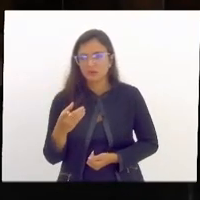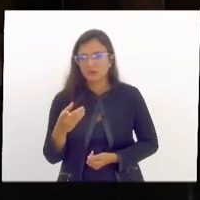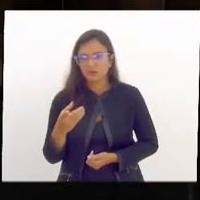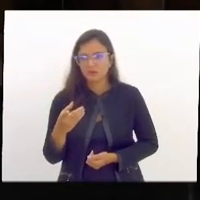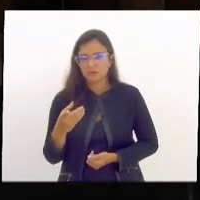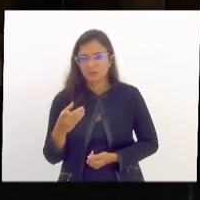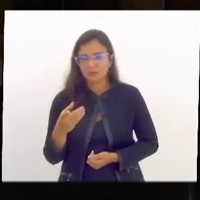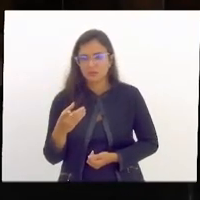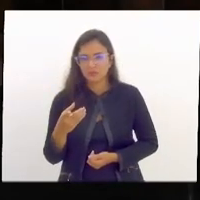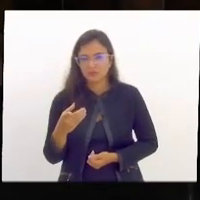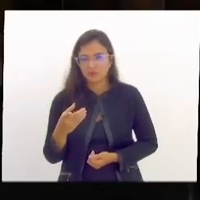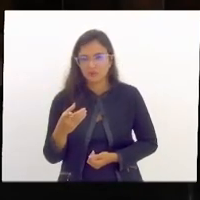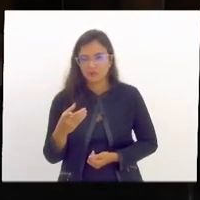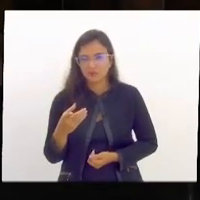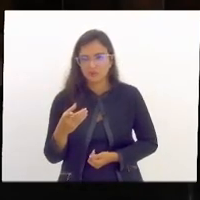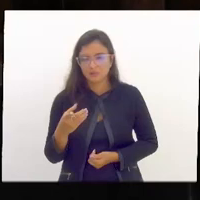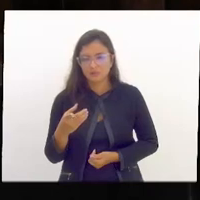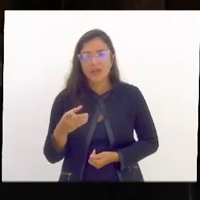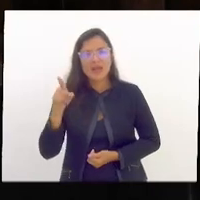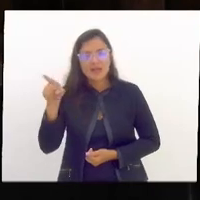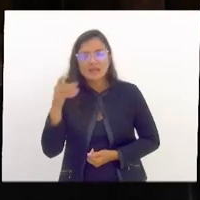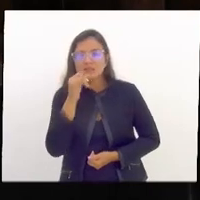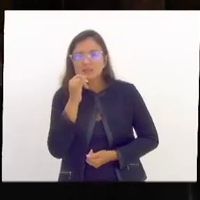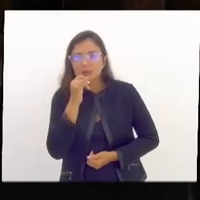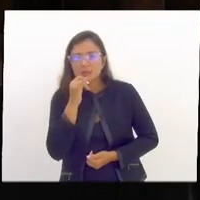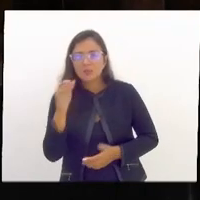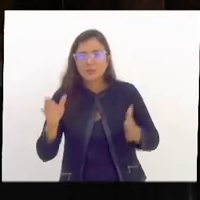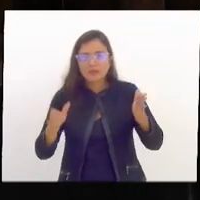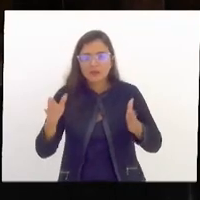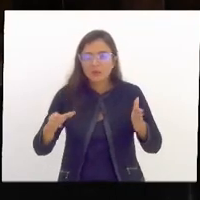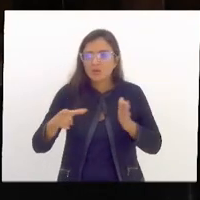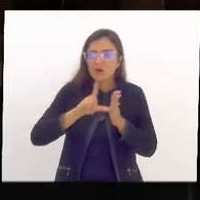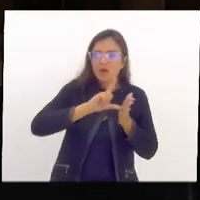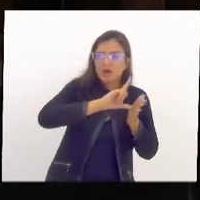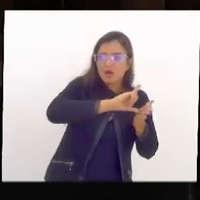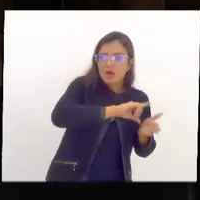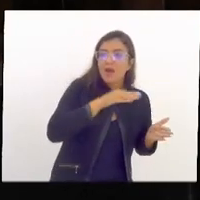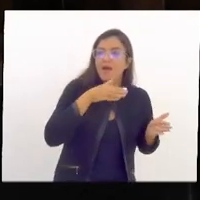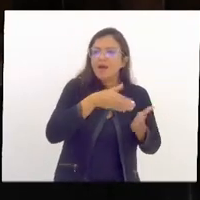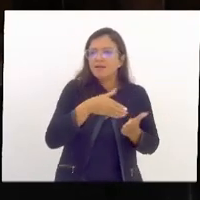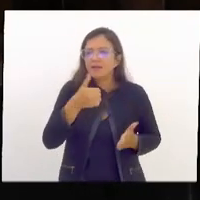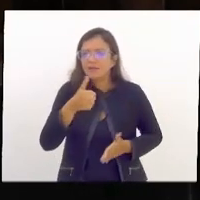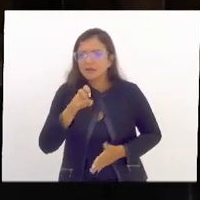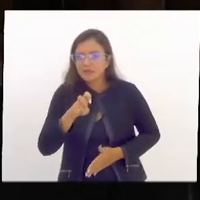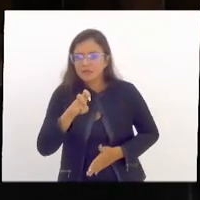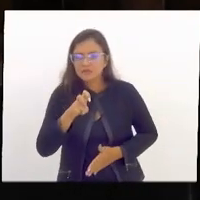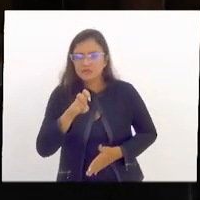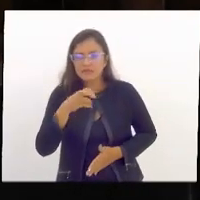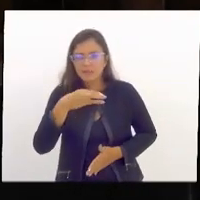segurados das legislaturas anteriores até a data de 15 de março